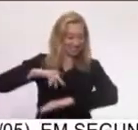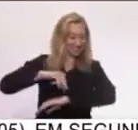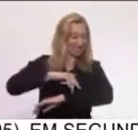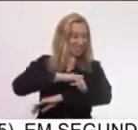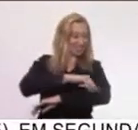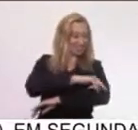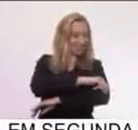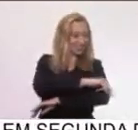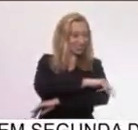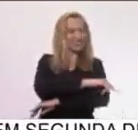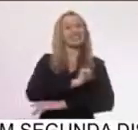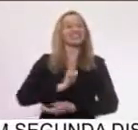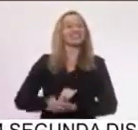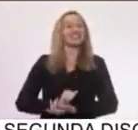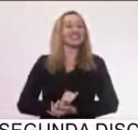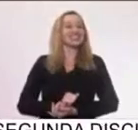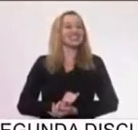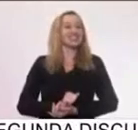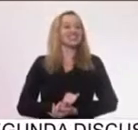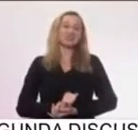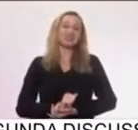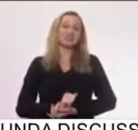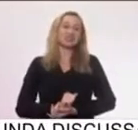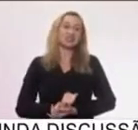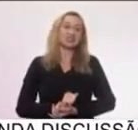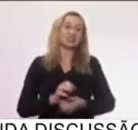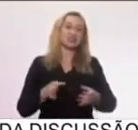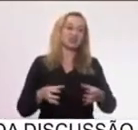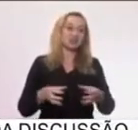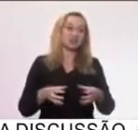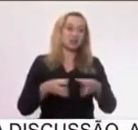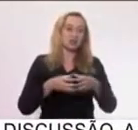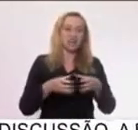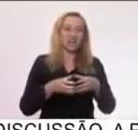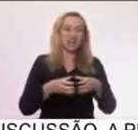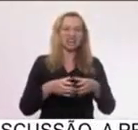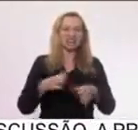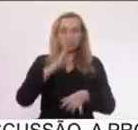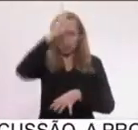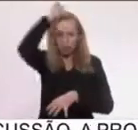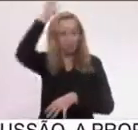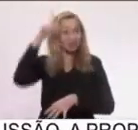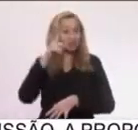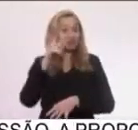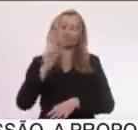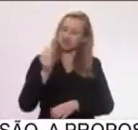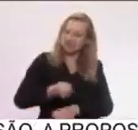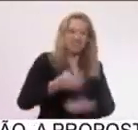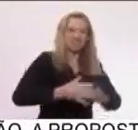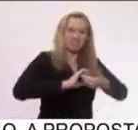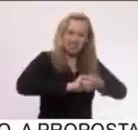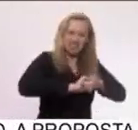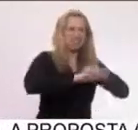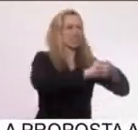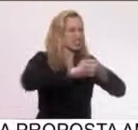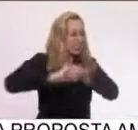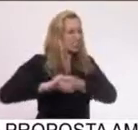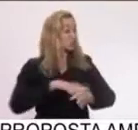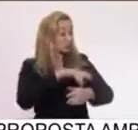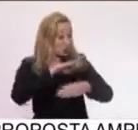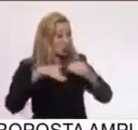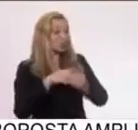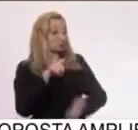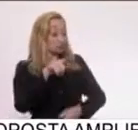Basílio até um quartel do Corpo de Bombeiros, e ali tinha o maior prazer do mundo em cumprimentar toda a tropa que estava